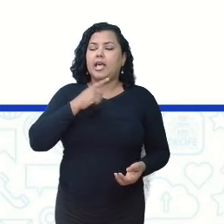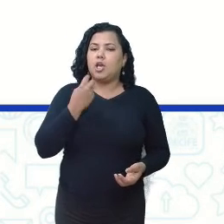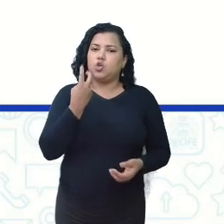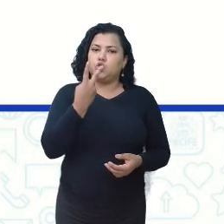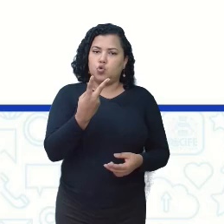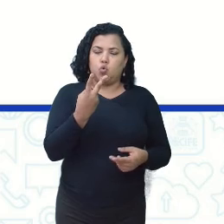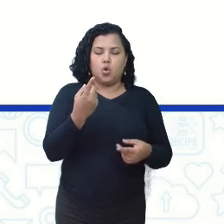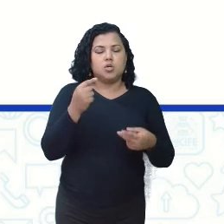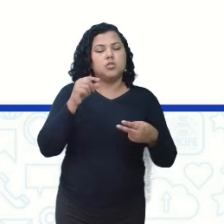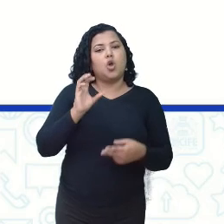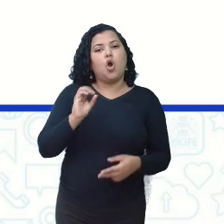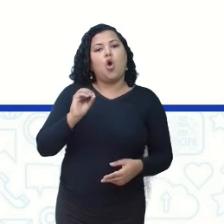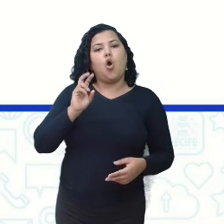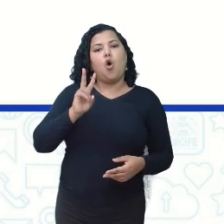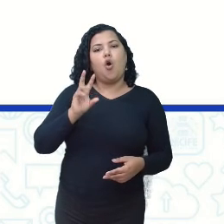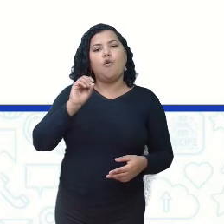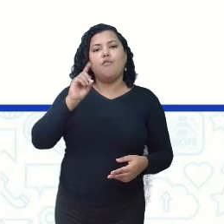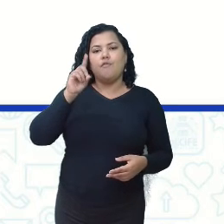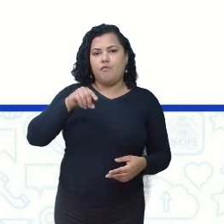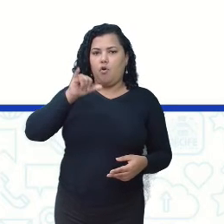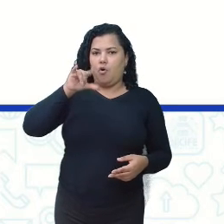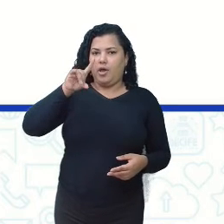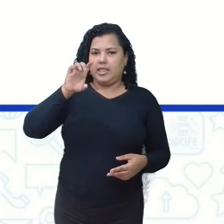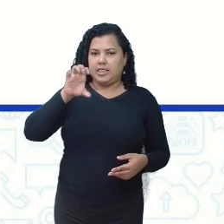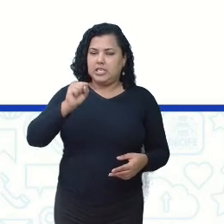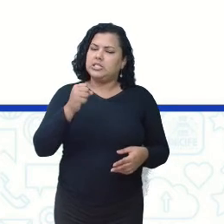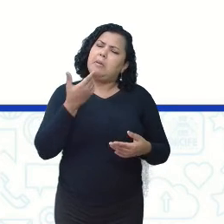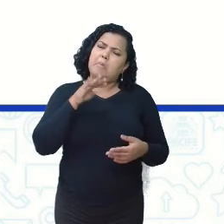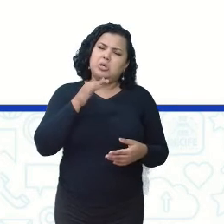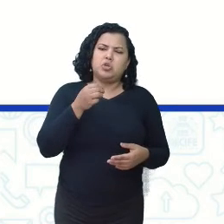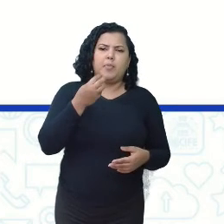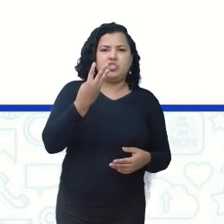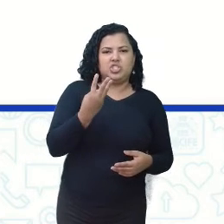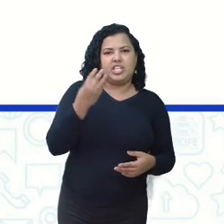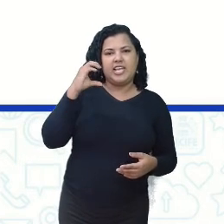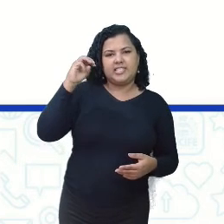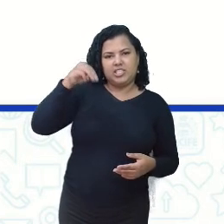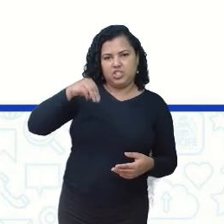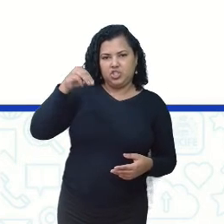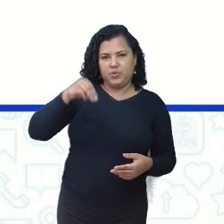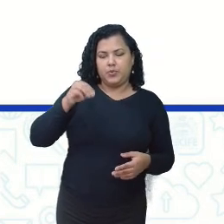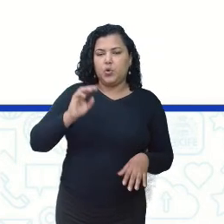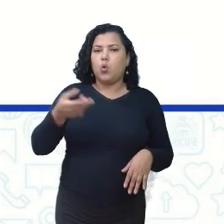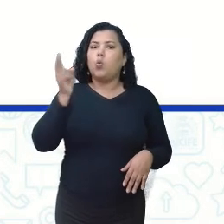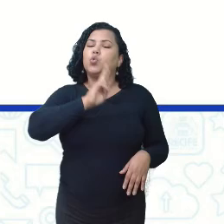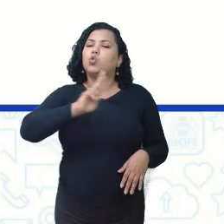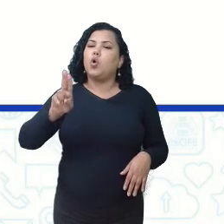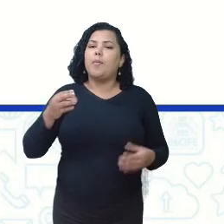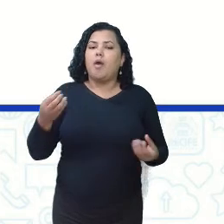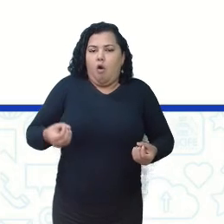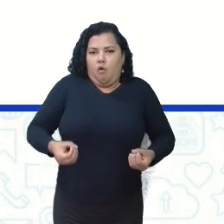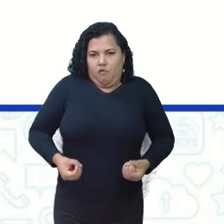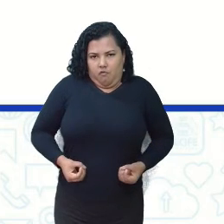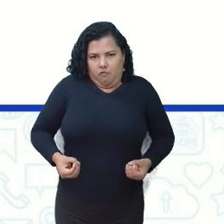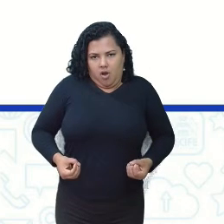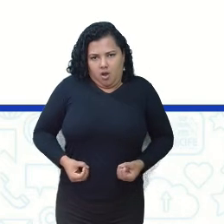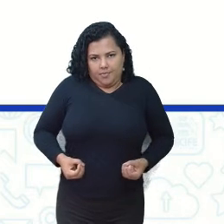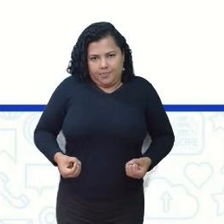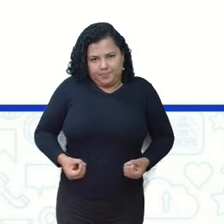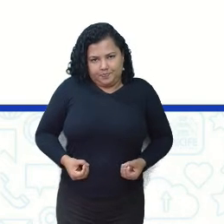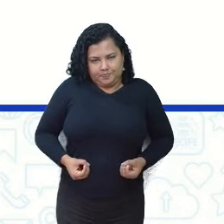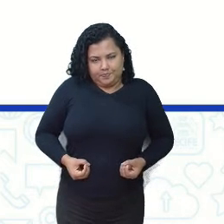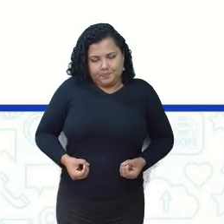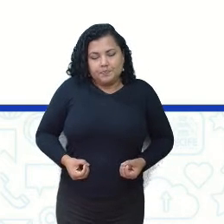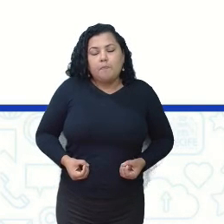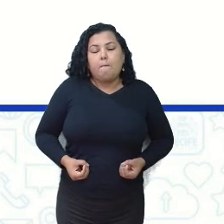estruturas ovoides com aproximadamente 3 centímetros de comprimento e são denominadas ovários. Essas